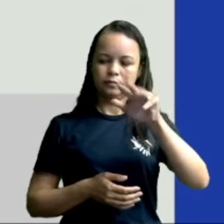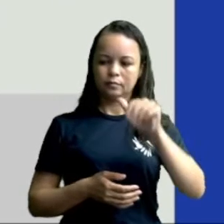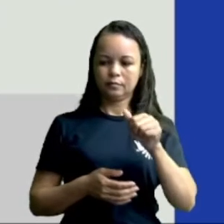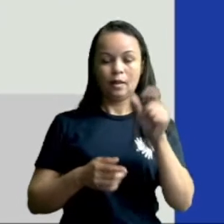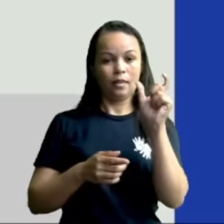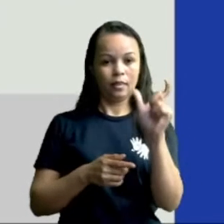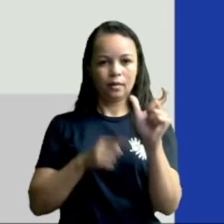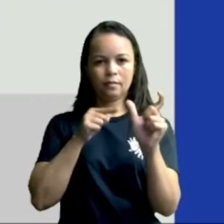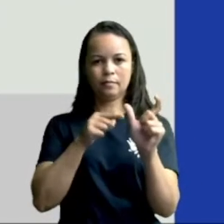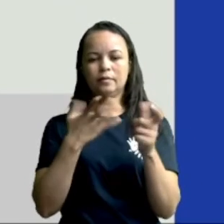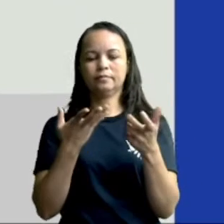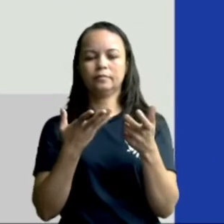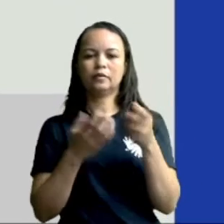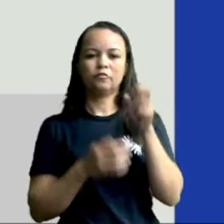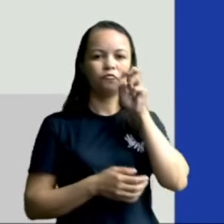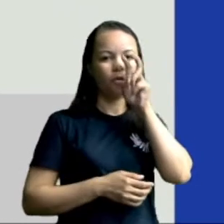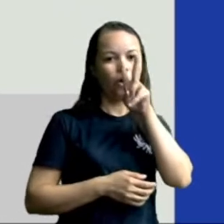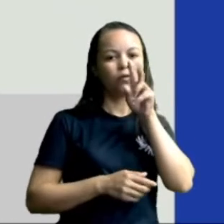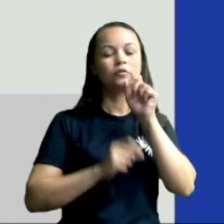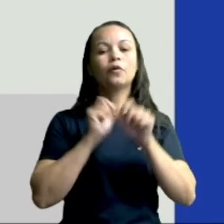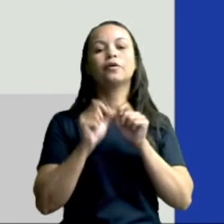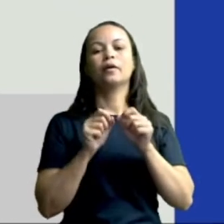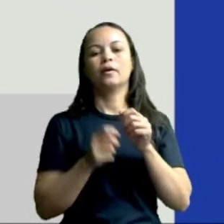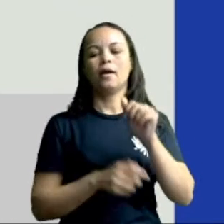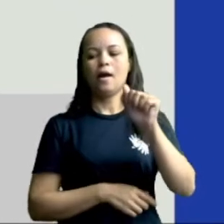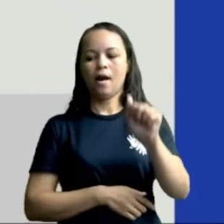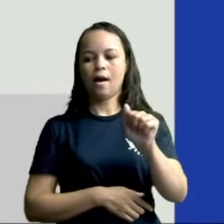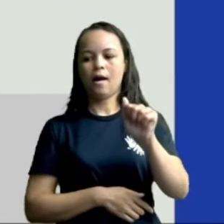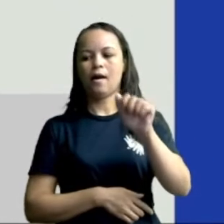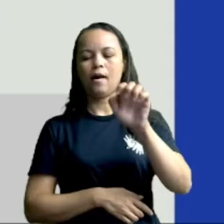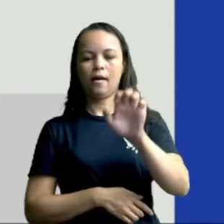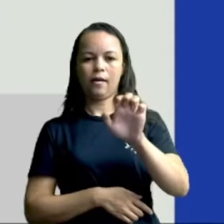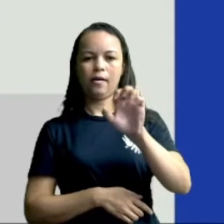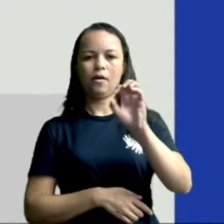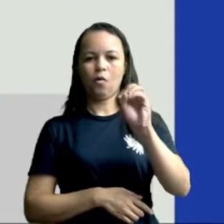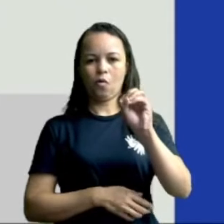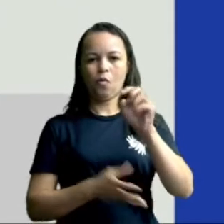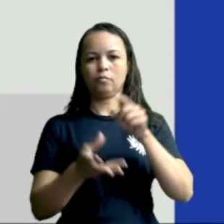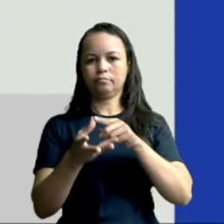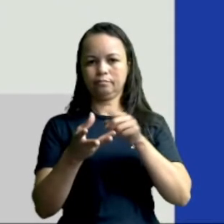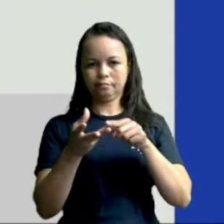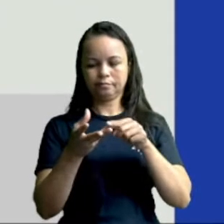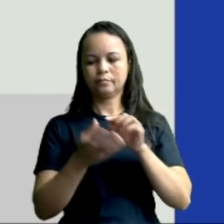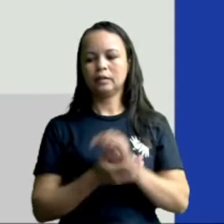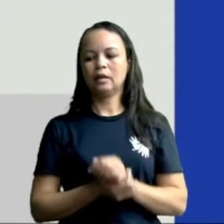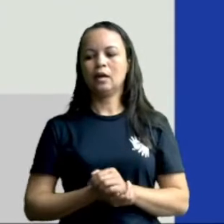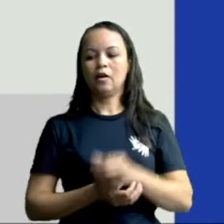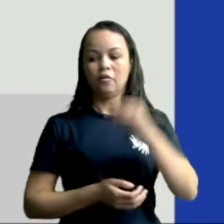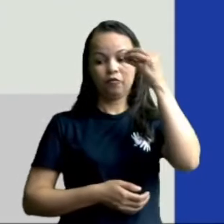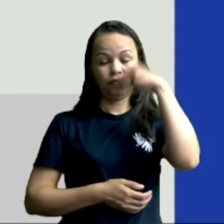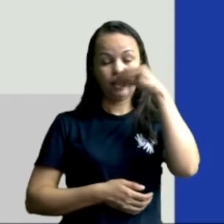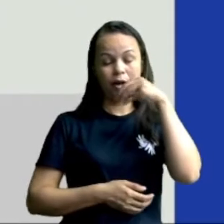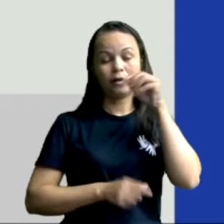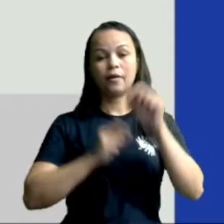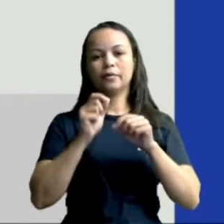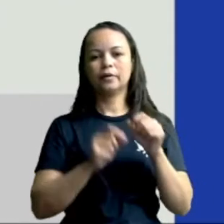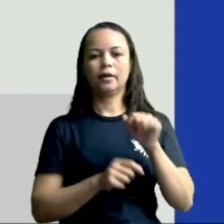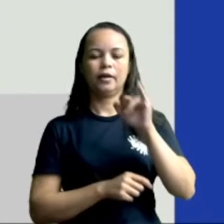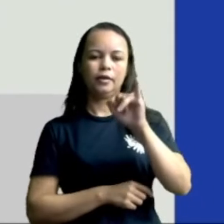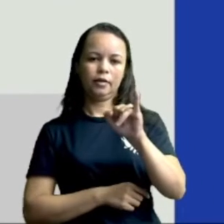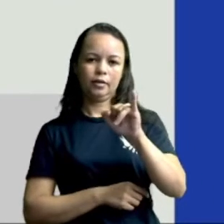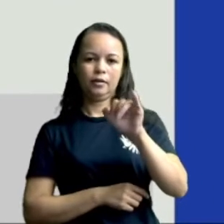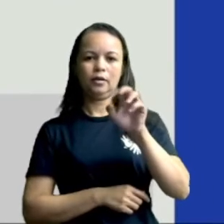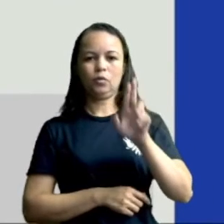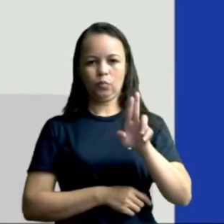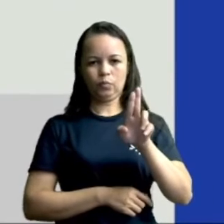vogais fortes são A, E e O, e as vogais fracas são I e